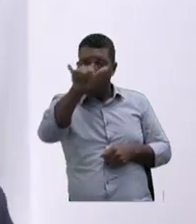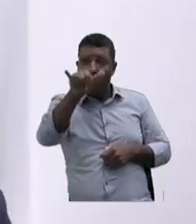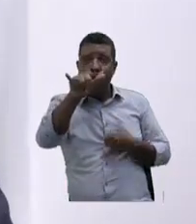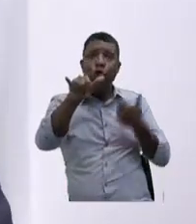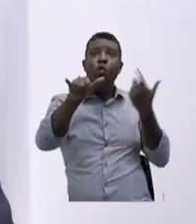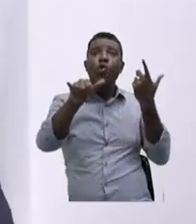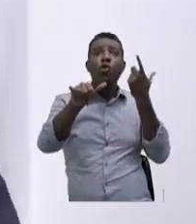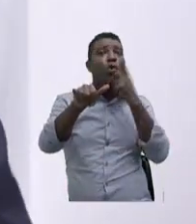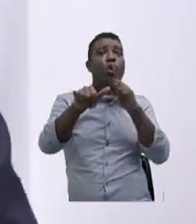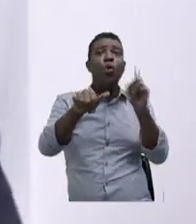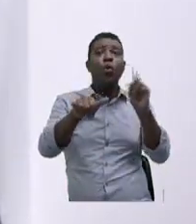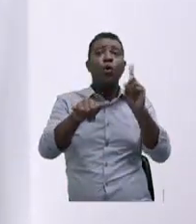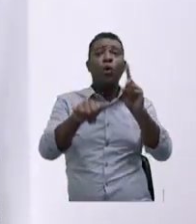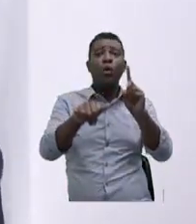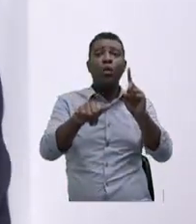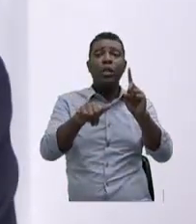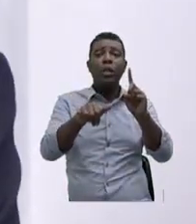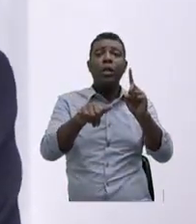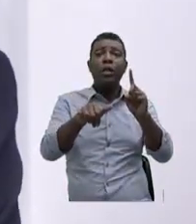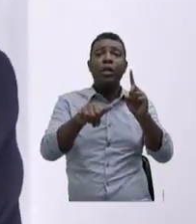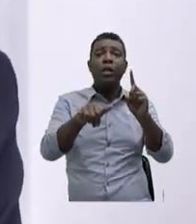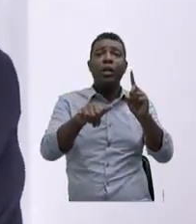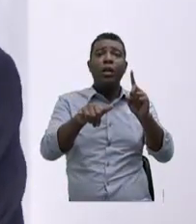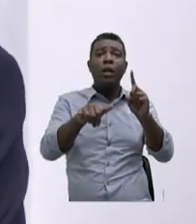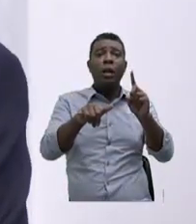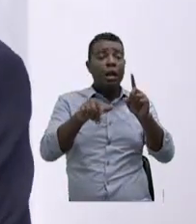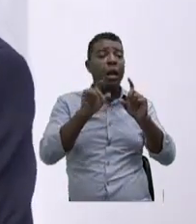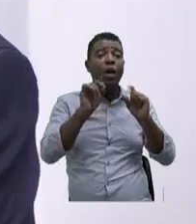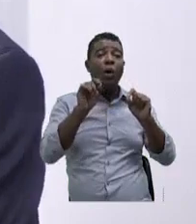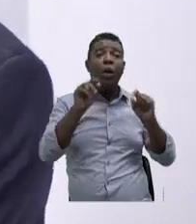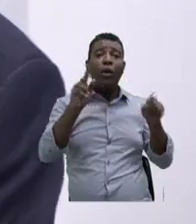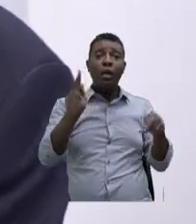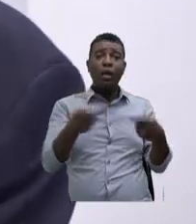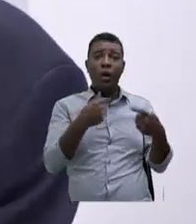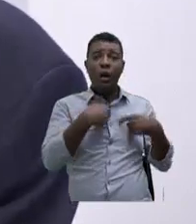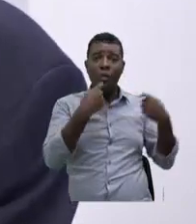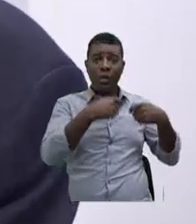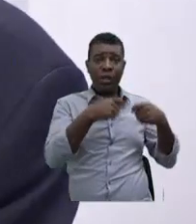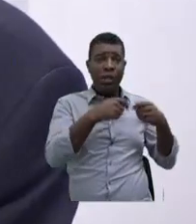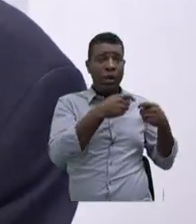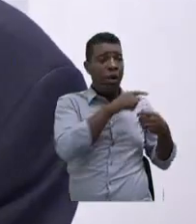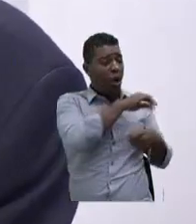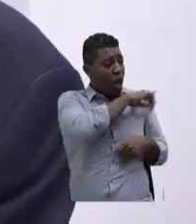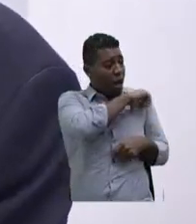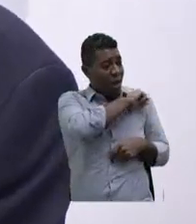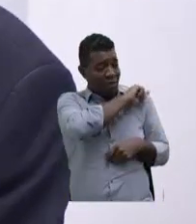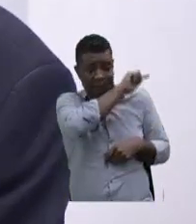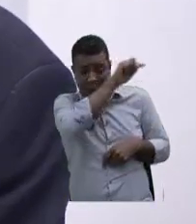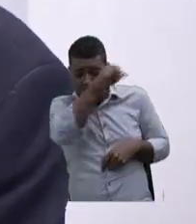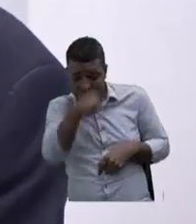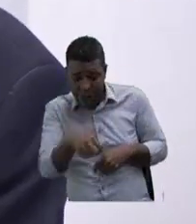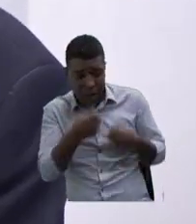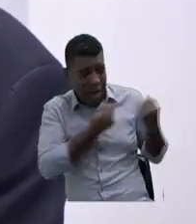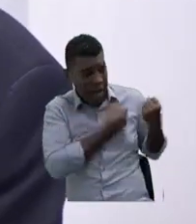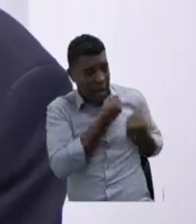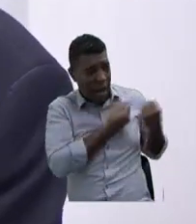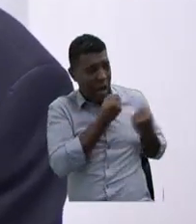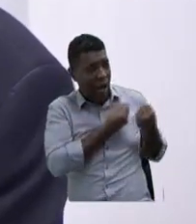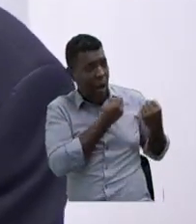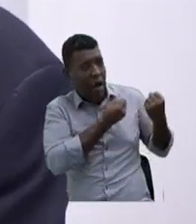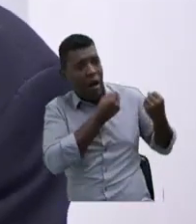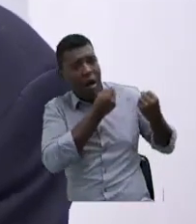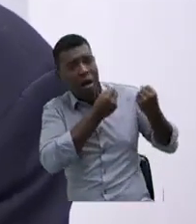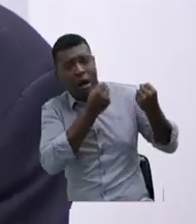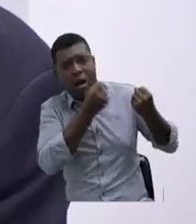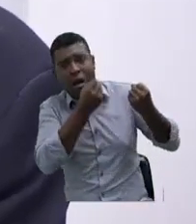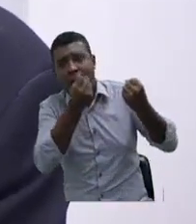foi retornado para Araxá pela Azul. Então, isso é um sinal, uma sinalização muito boa. Eu queria